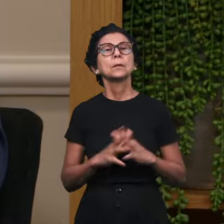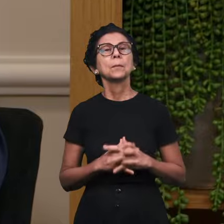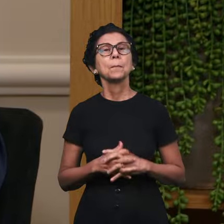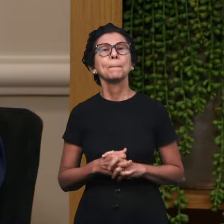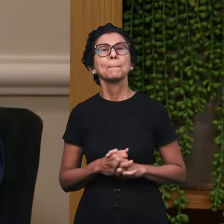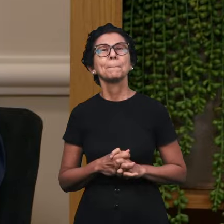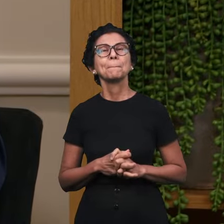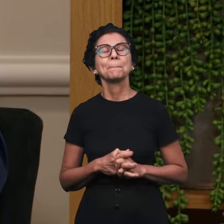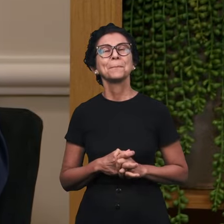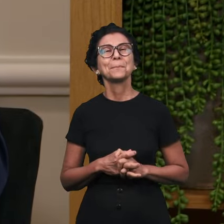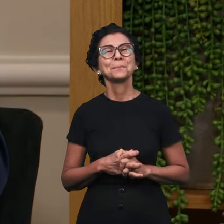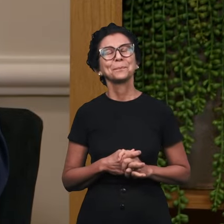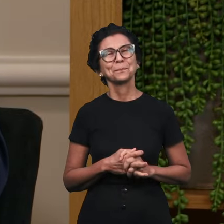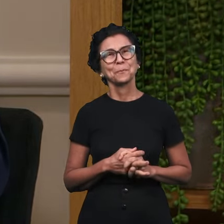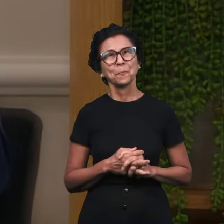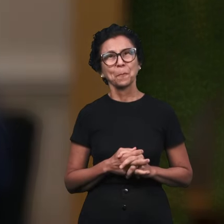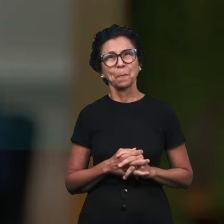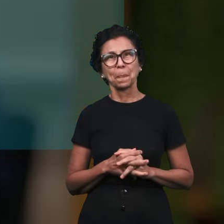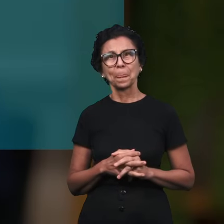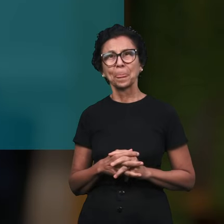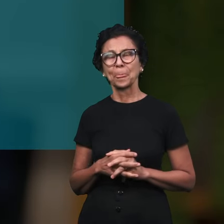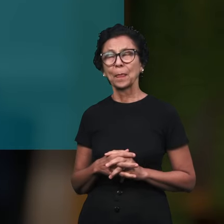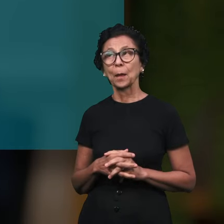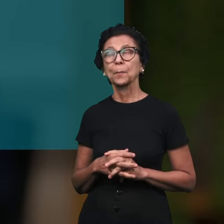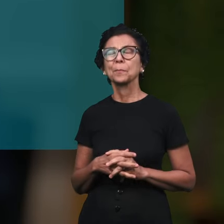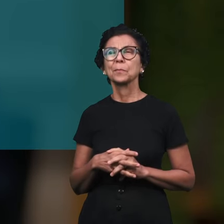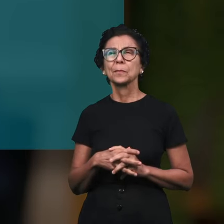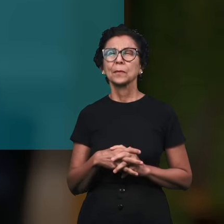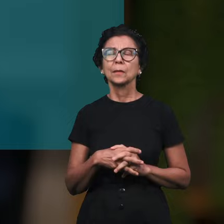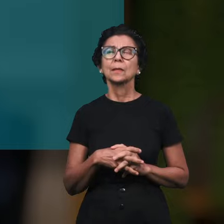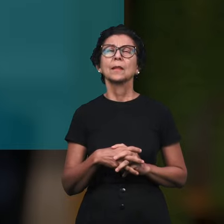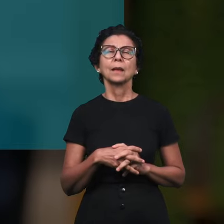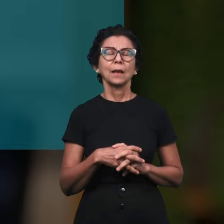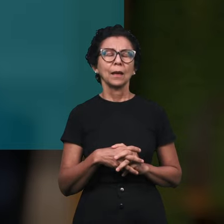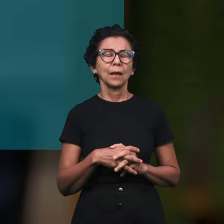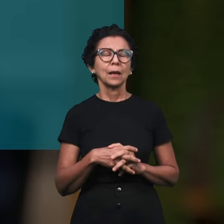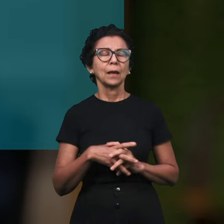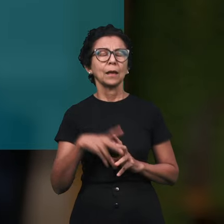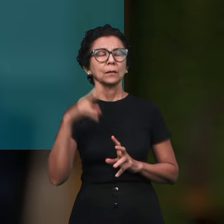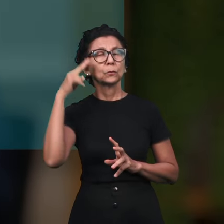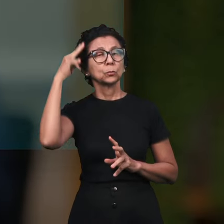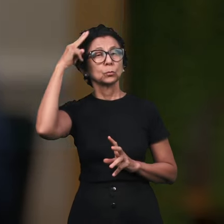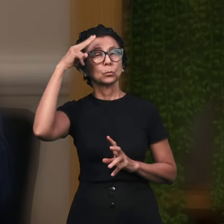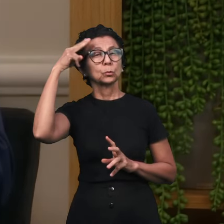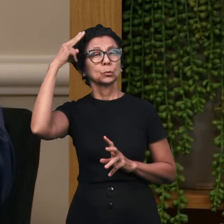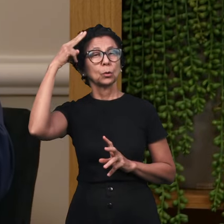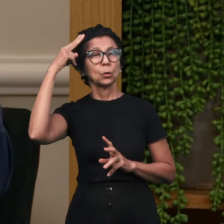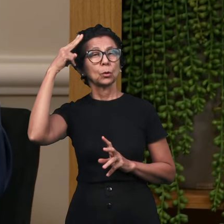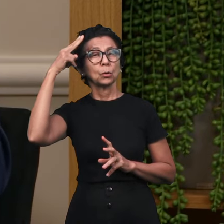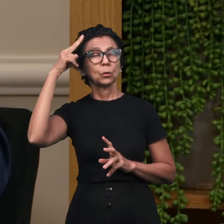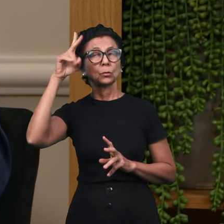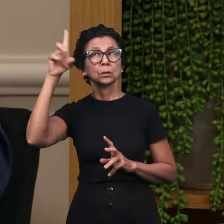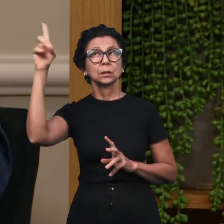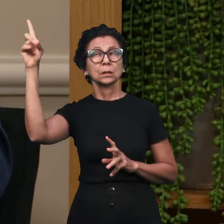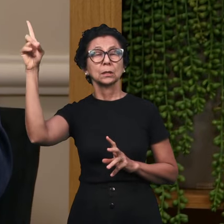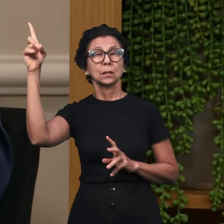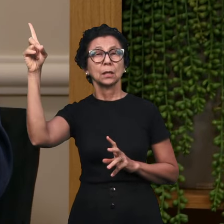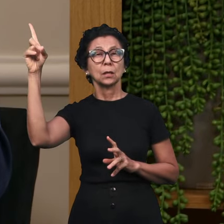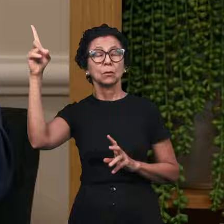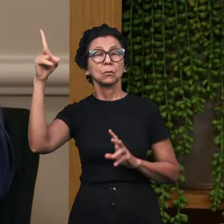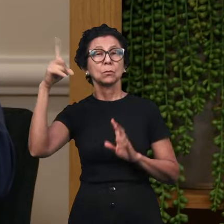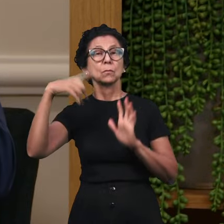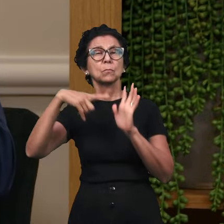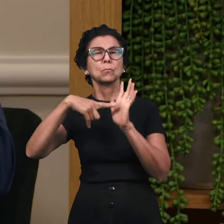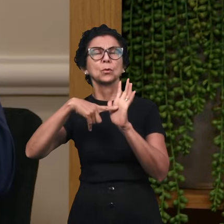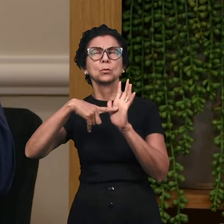tema que vamos explorar, que se chama sonhos proféticos. Sonhos proféticos. O